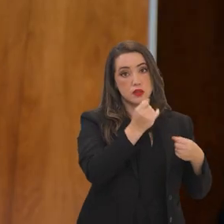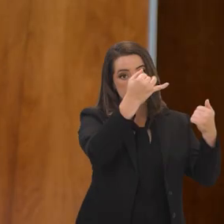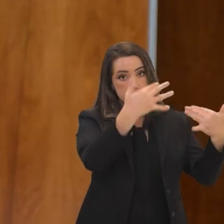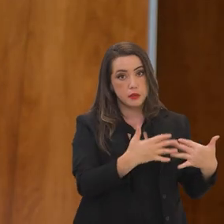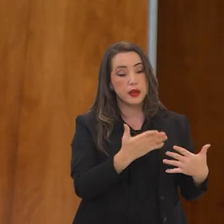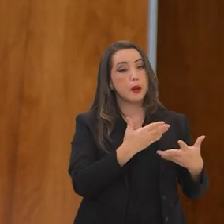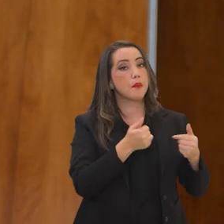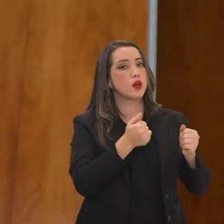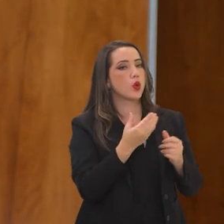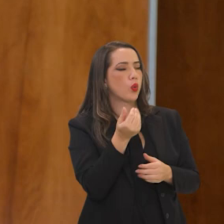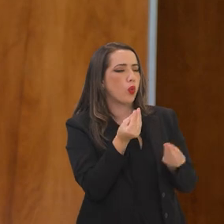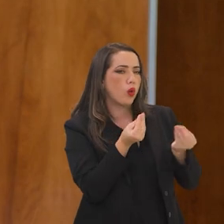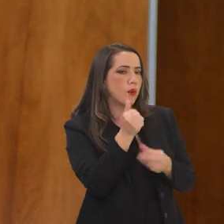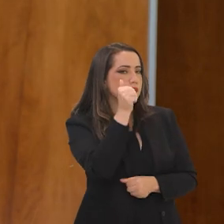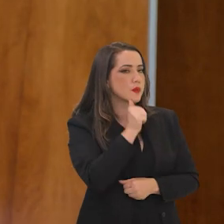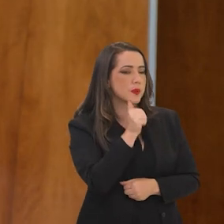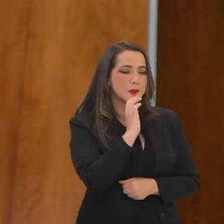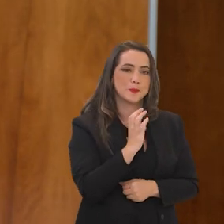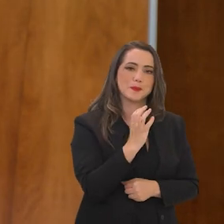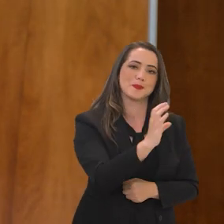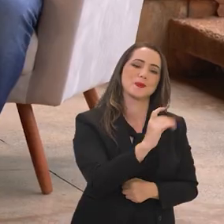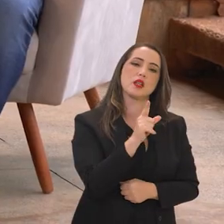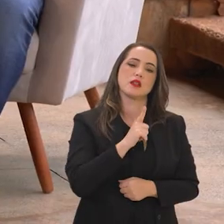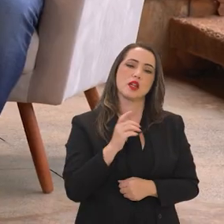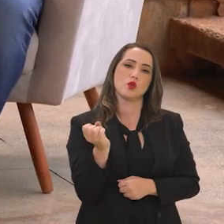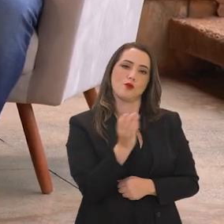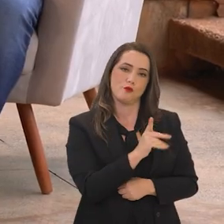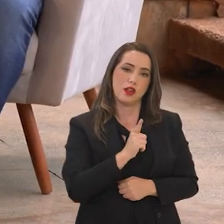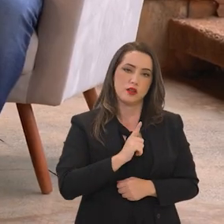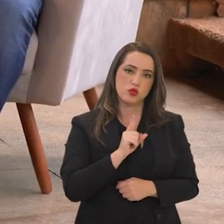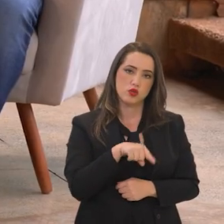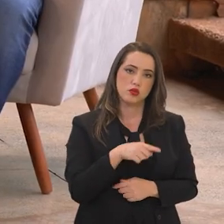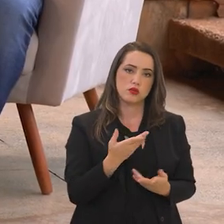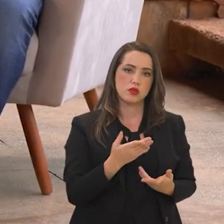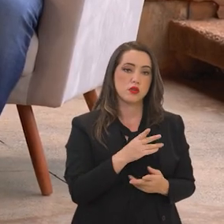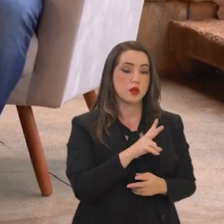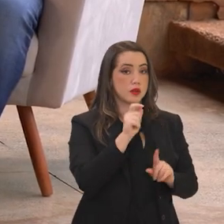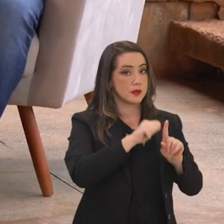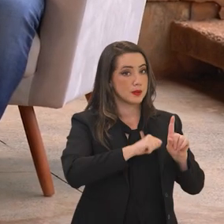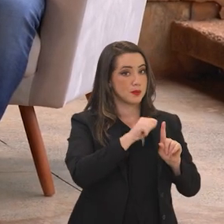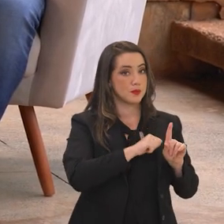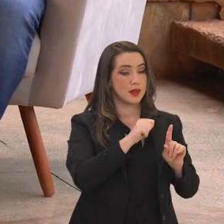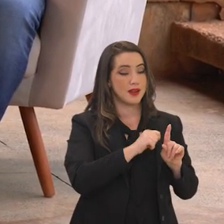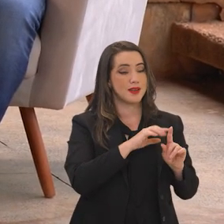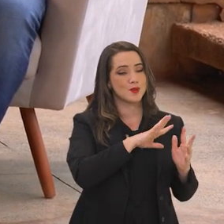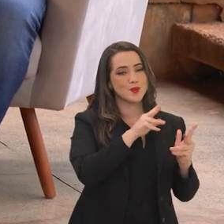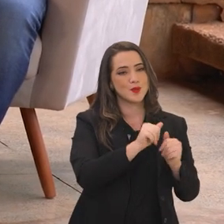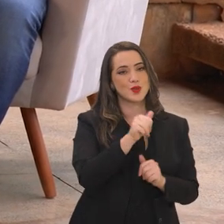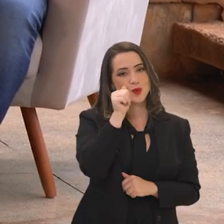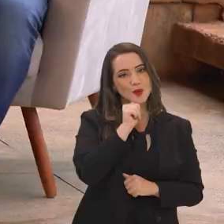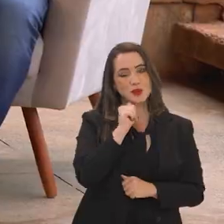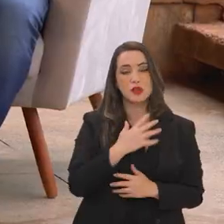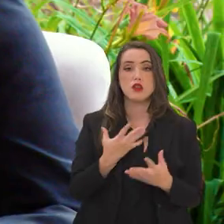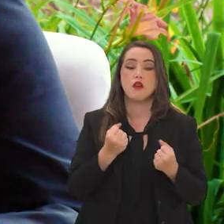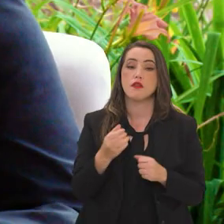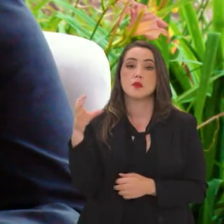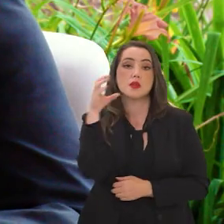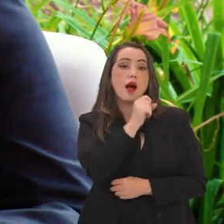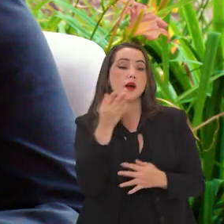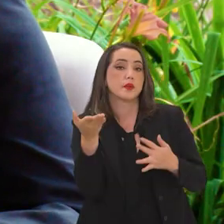falando um pouquinho sobre essa questão das mulheres na ciência e se tem alguma novidade aí para esse mês internacional das mulheres